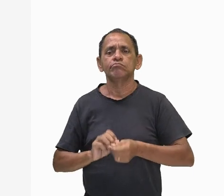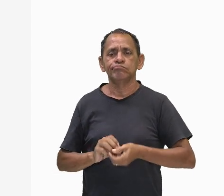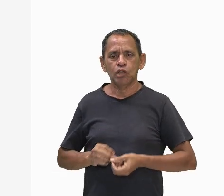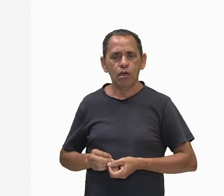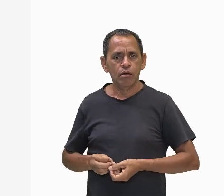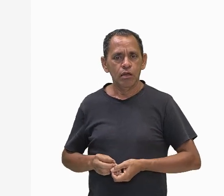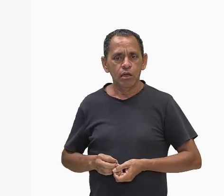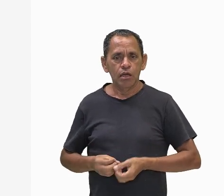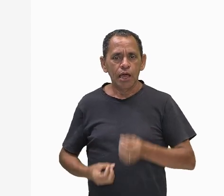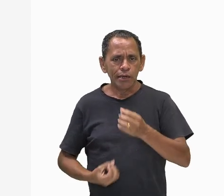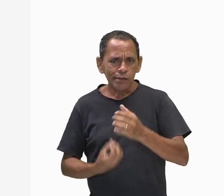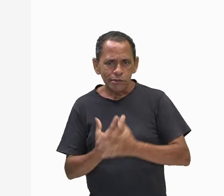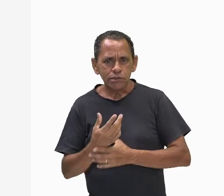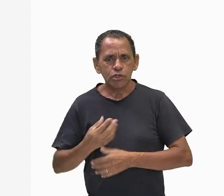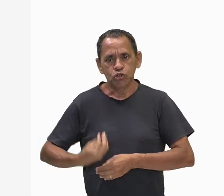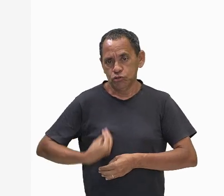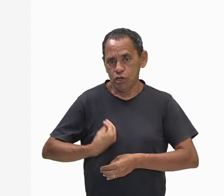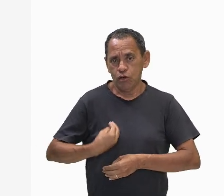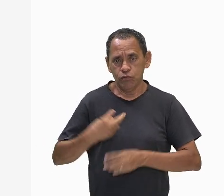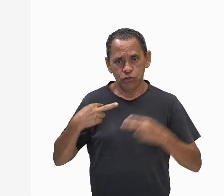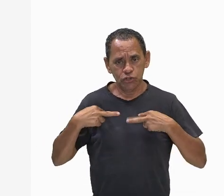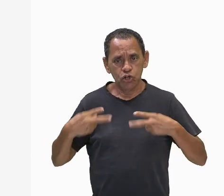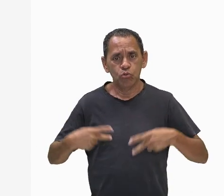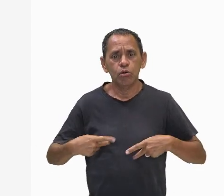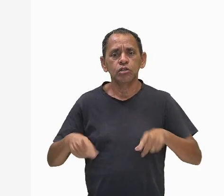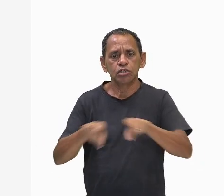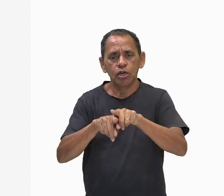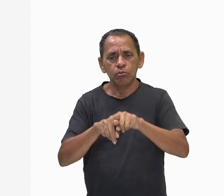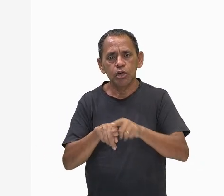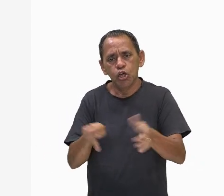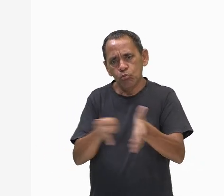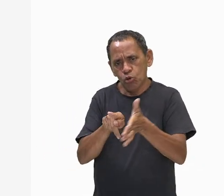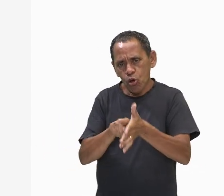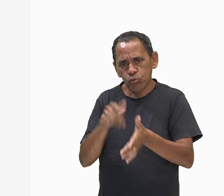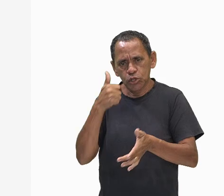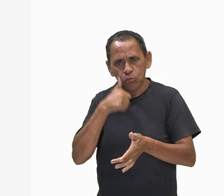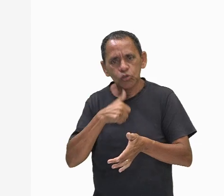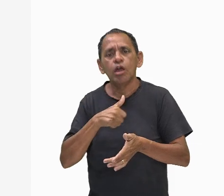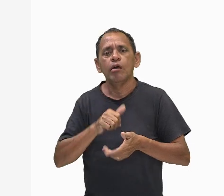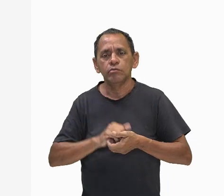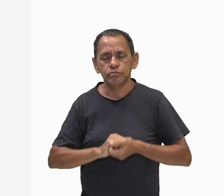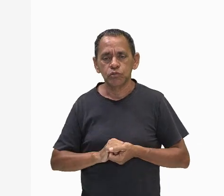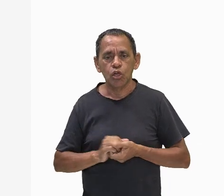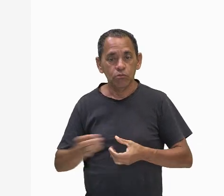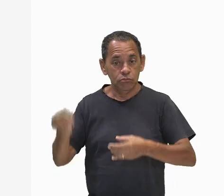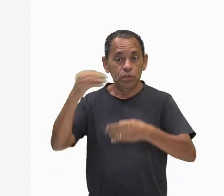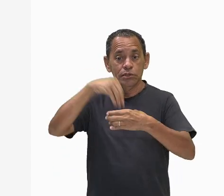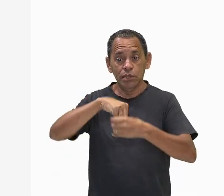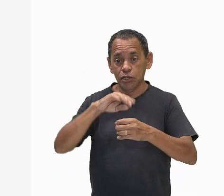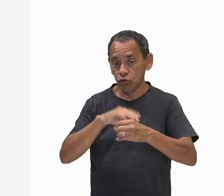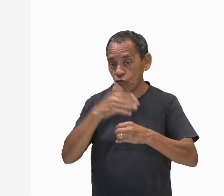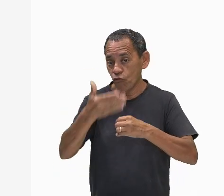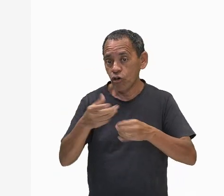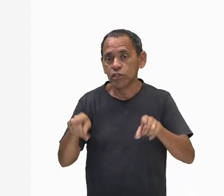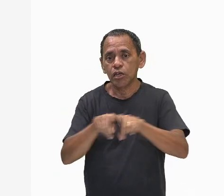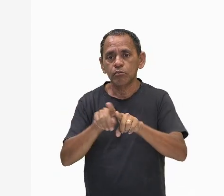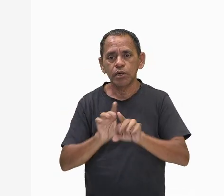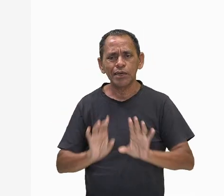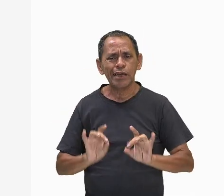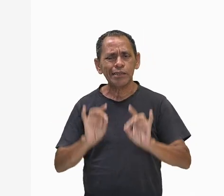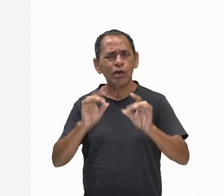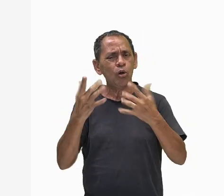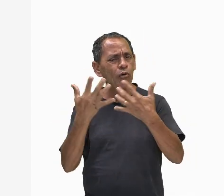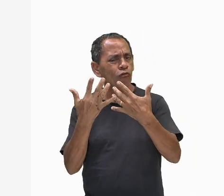composto por órgãos internos e externos. Bem, cada uma com funções específicas que